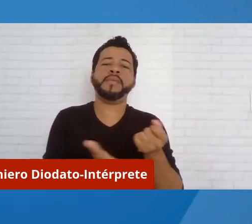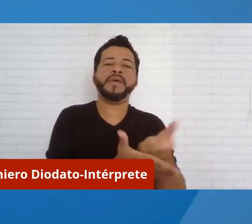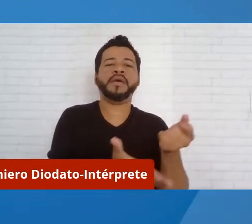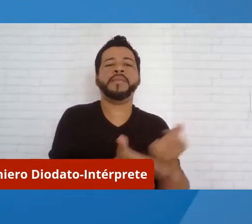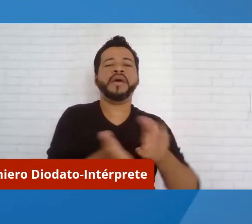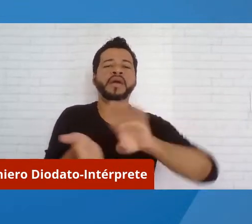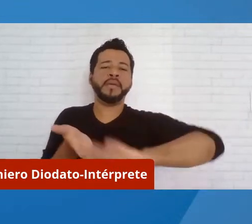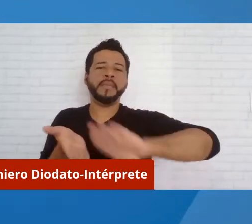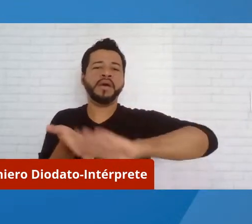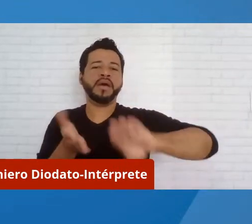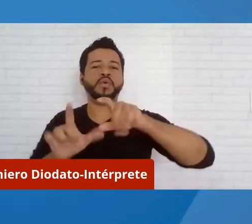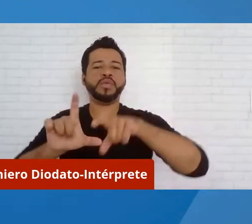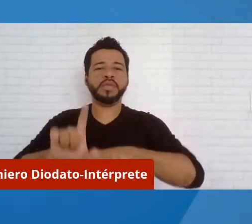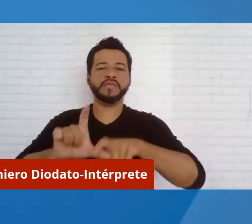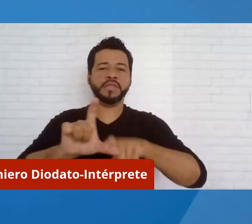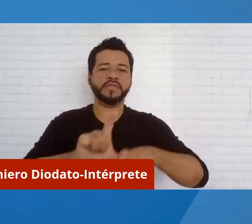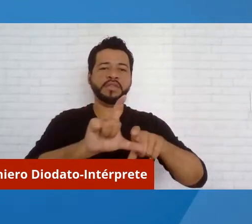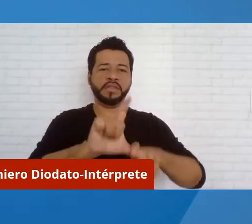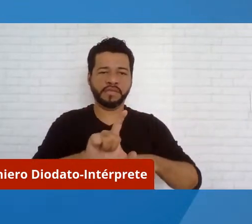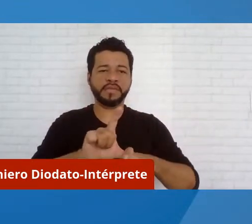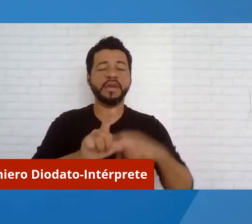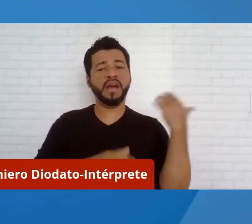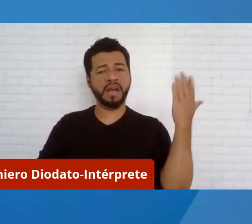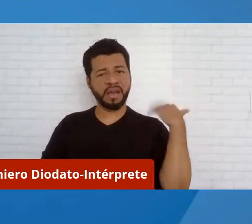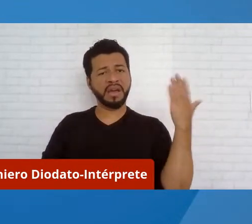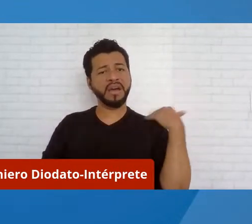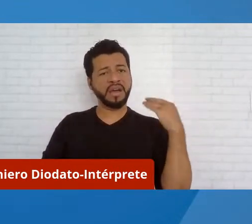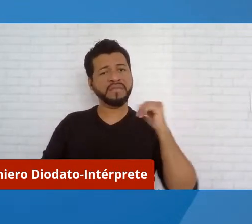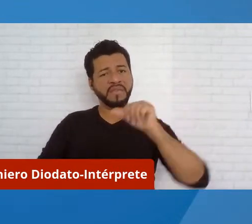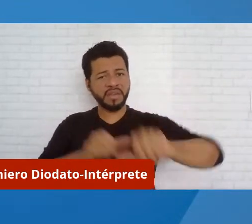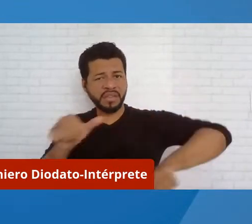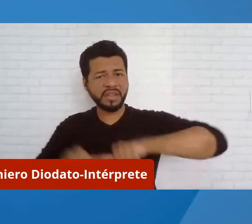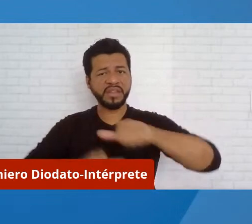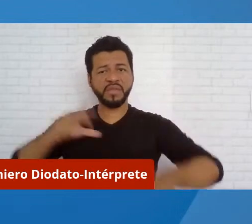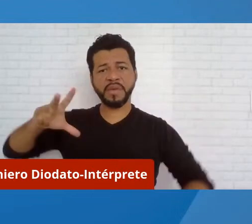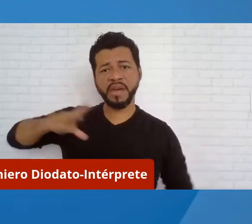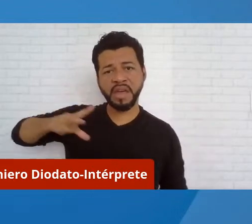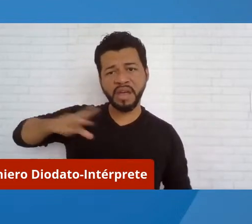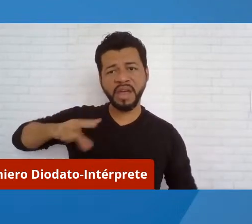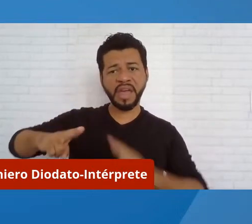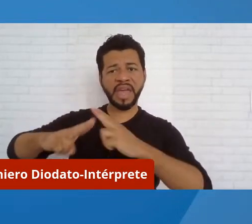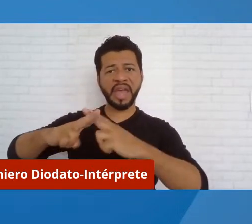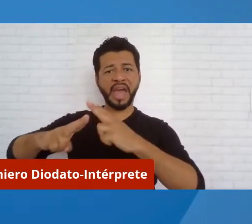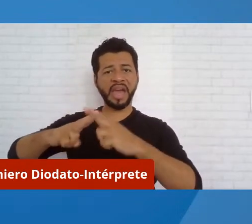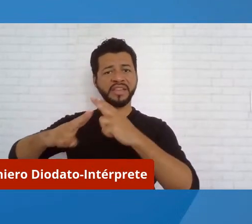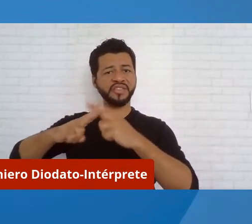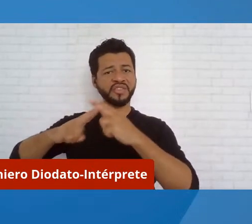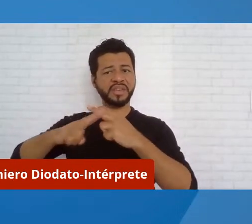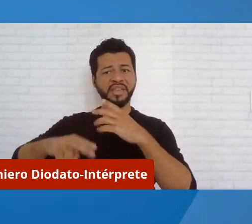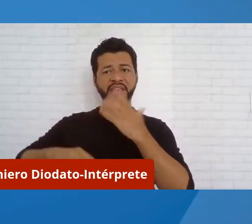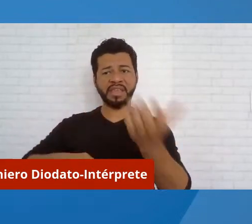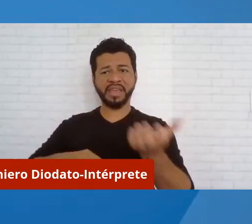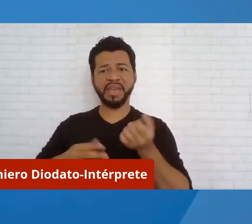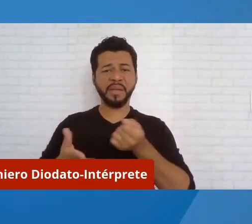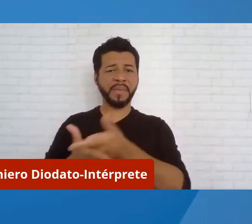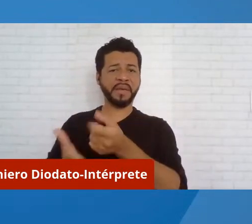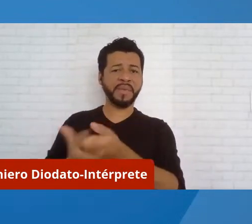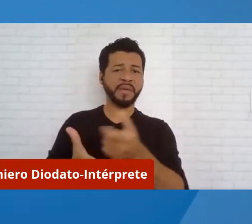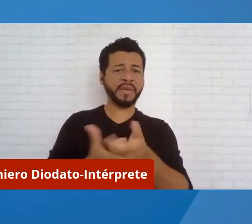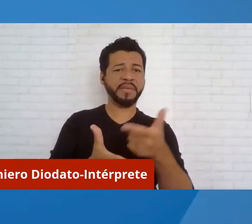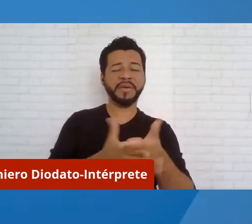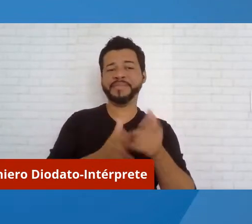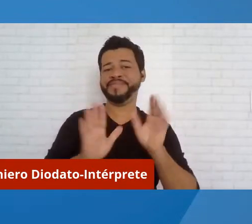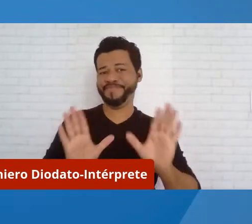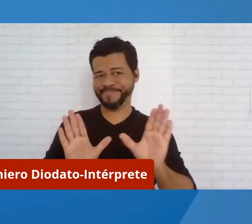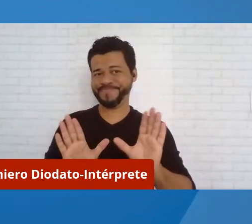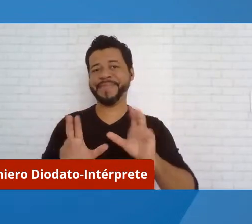falava muito que ia privatizar a Caixa Econômica. Se tivesse a Caixa Econômica privatizada, não dá para fazer nem esse auxílio emergencial. Quem fez o Bolsa Família,